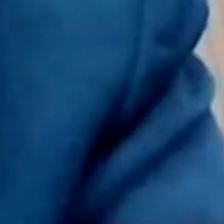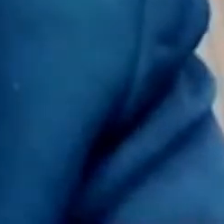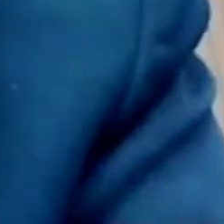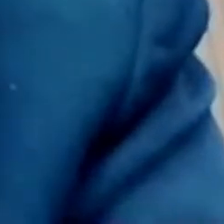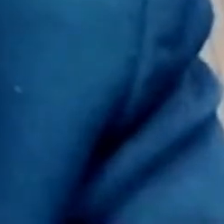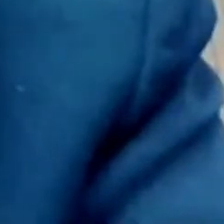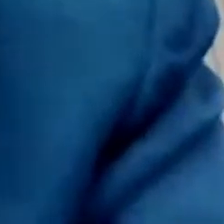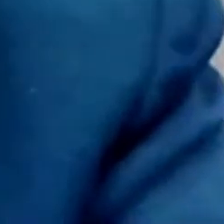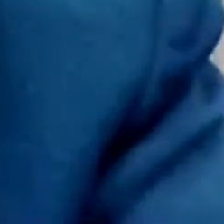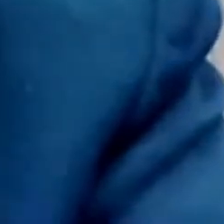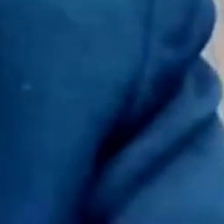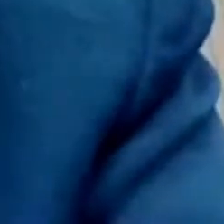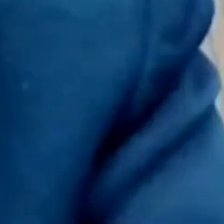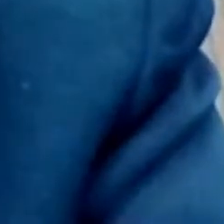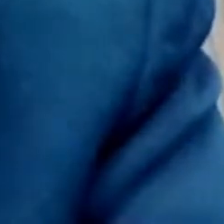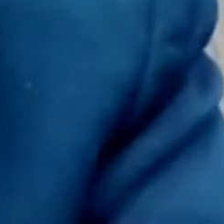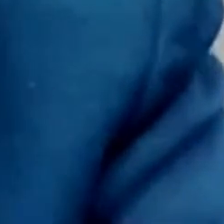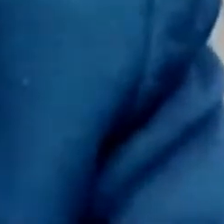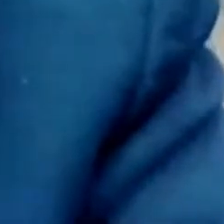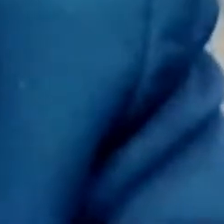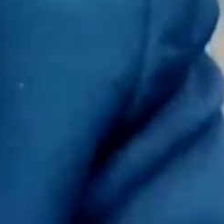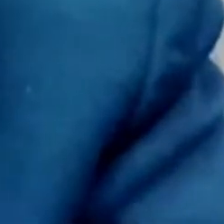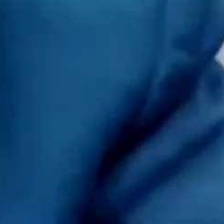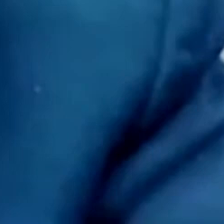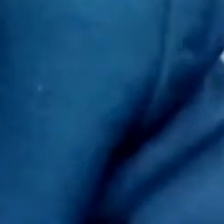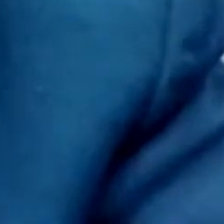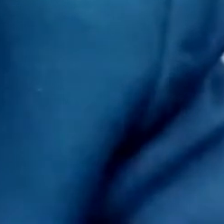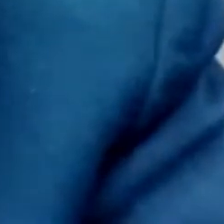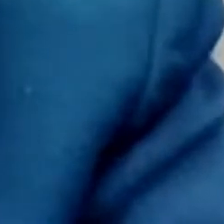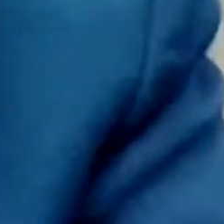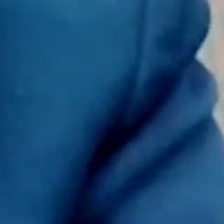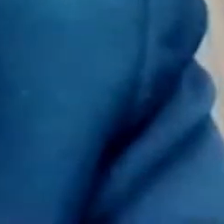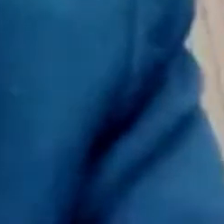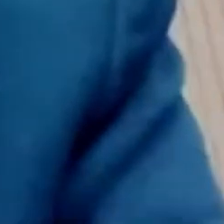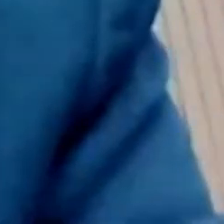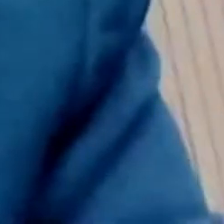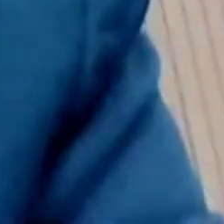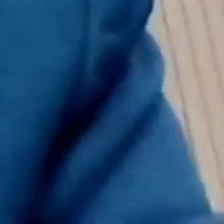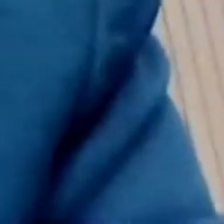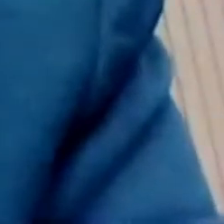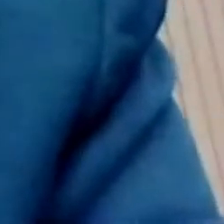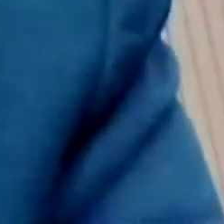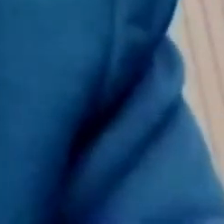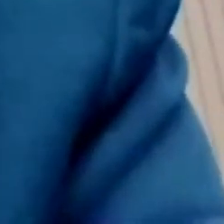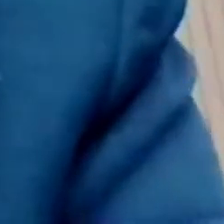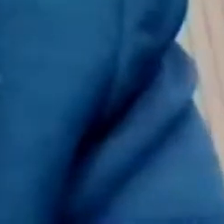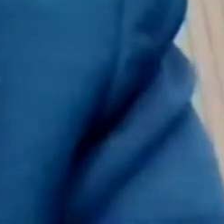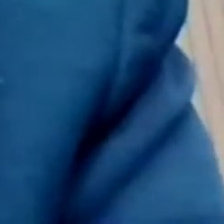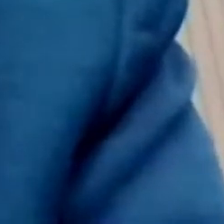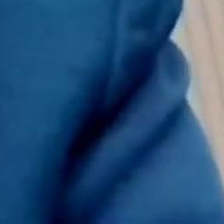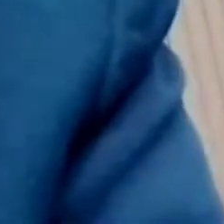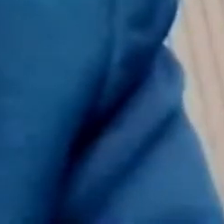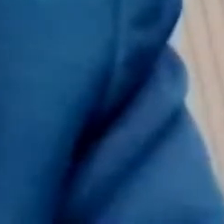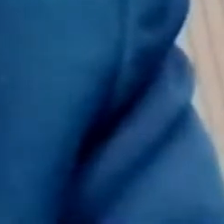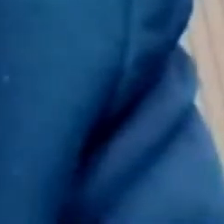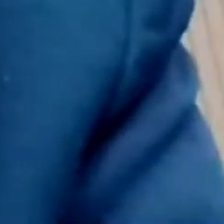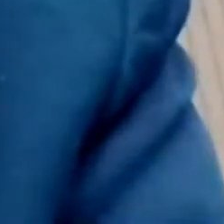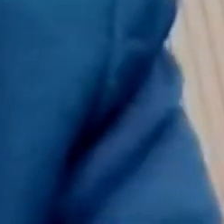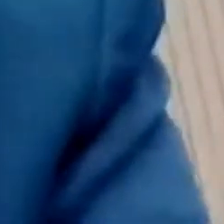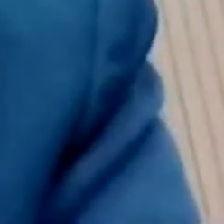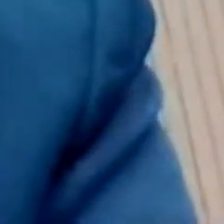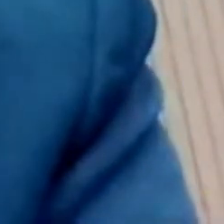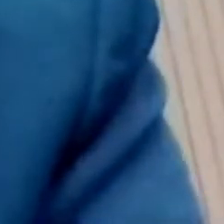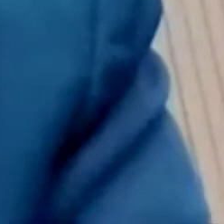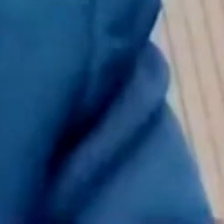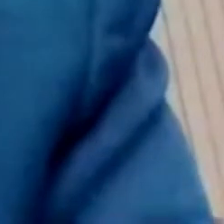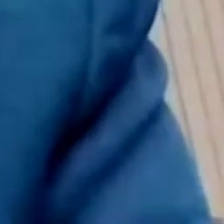de reparar a fibra, mas eu minimizo com a redundância, então a unidade não para, né? Então é por isso que a gente precisa fechar